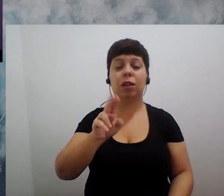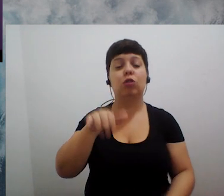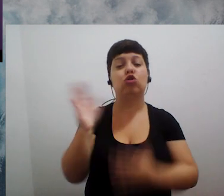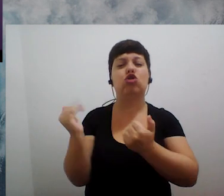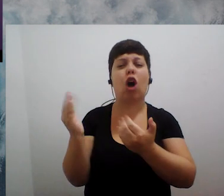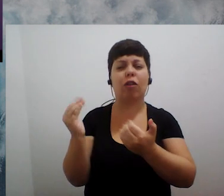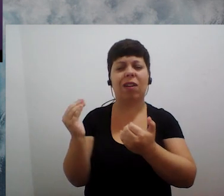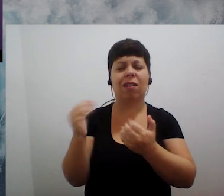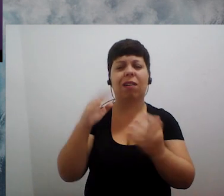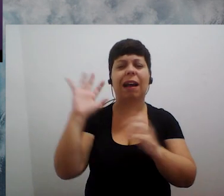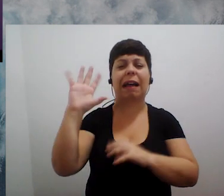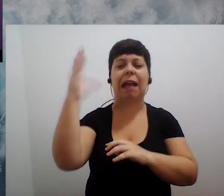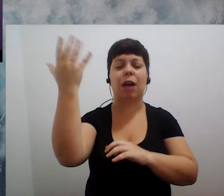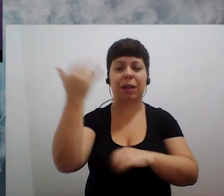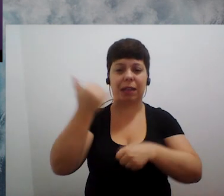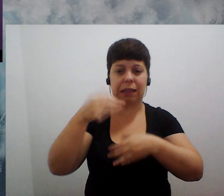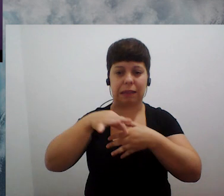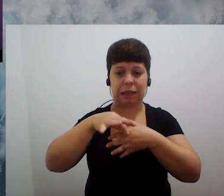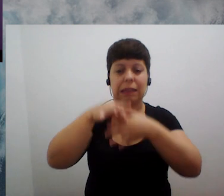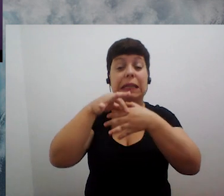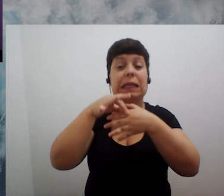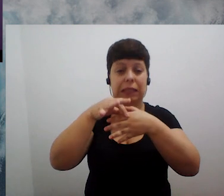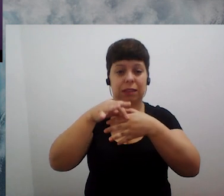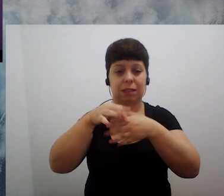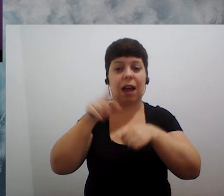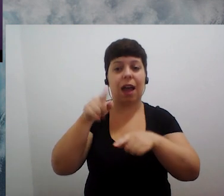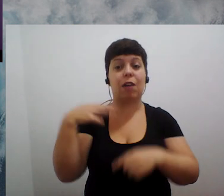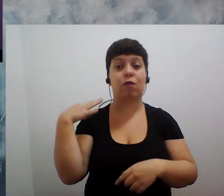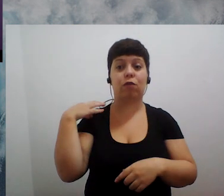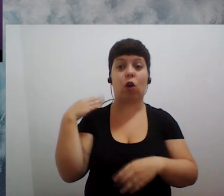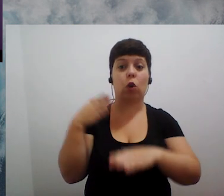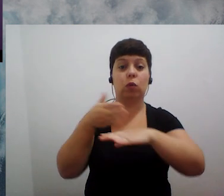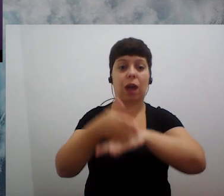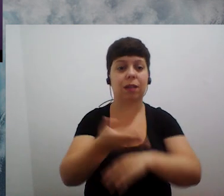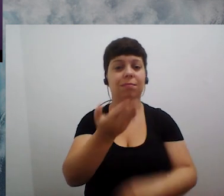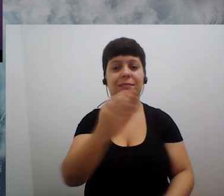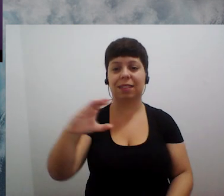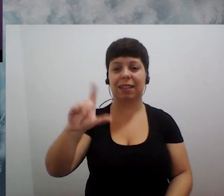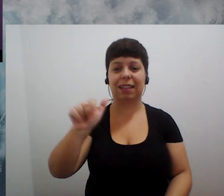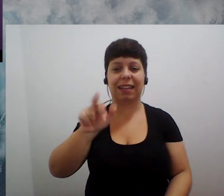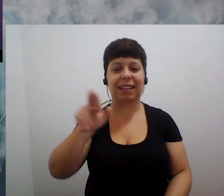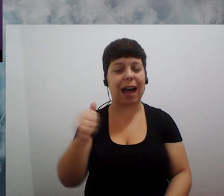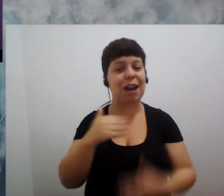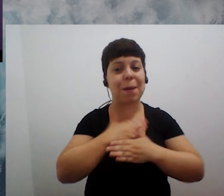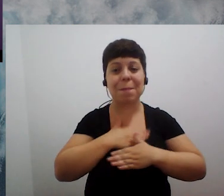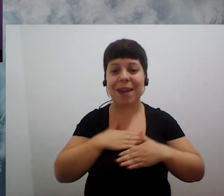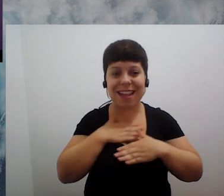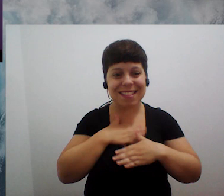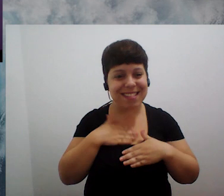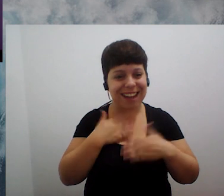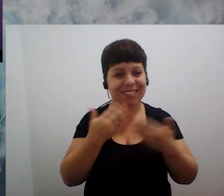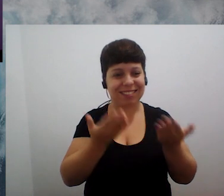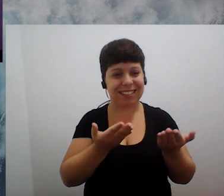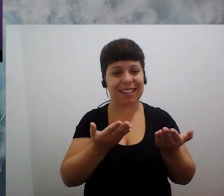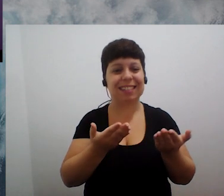Youth Climate Leaders e é voluntária do Hub do Youth Climate Leaders de Pernambuco. Clara,